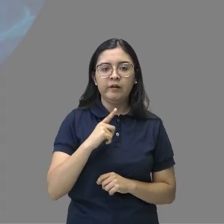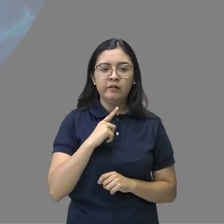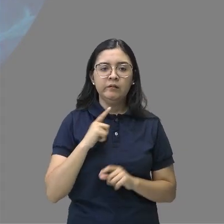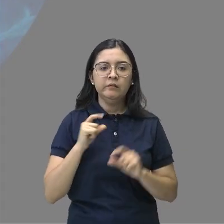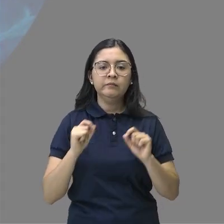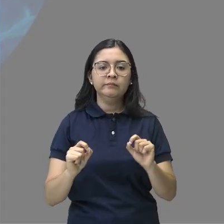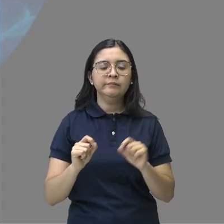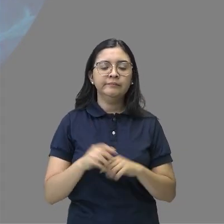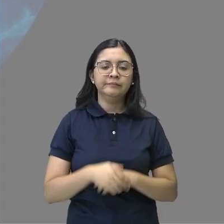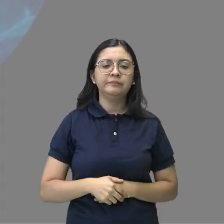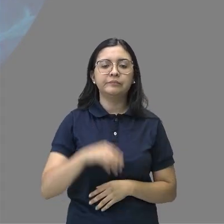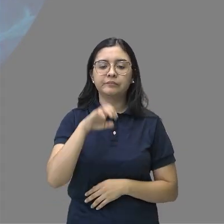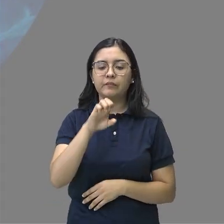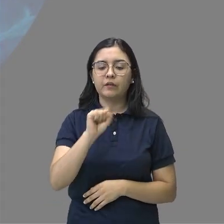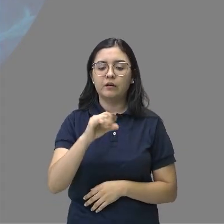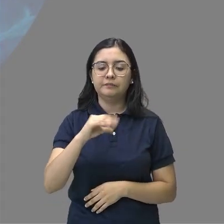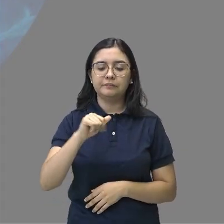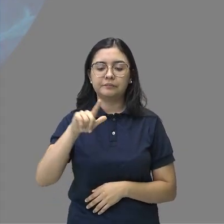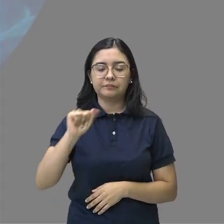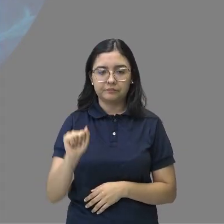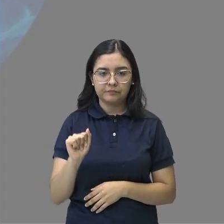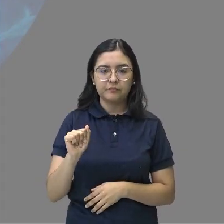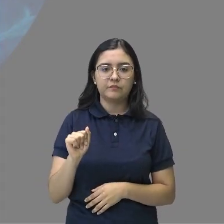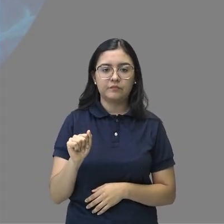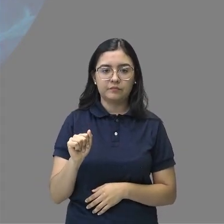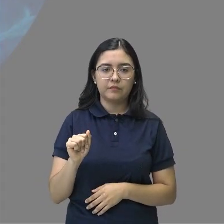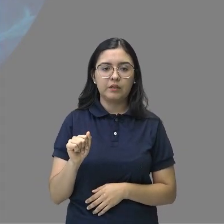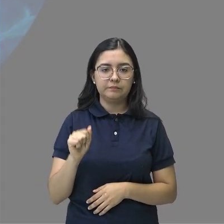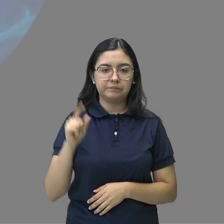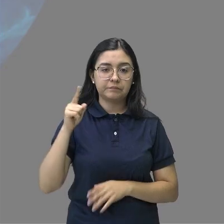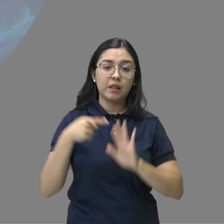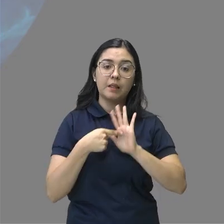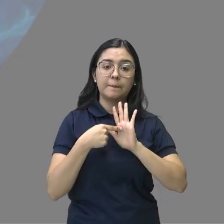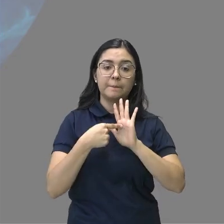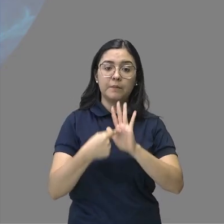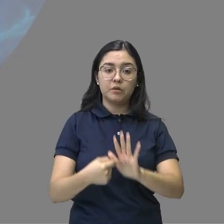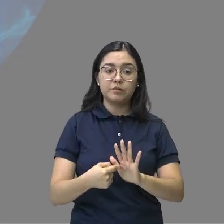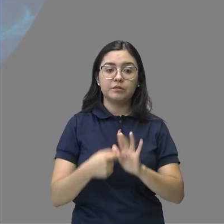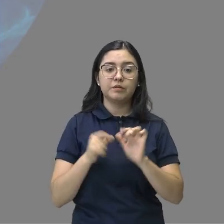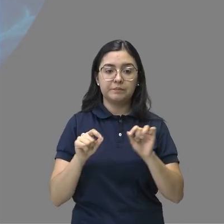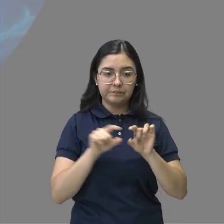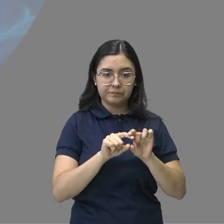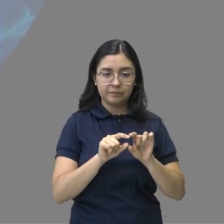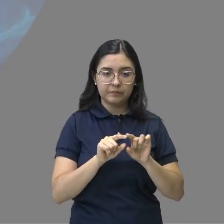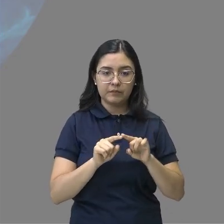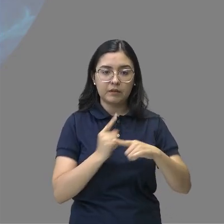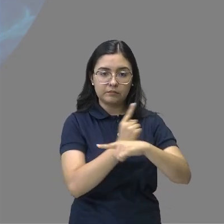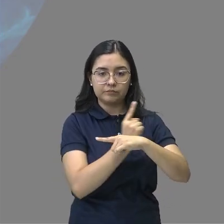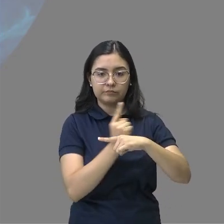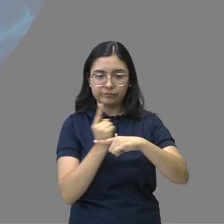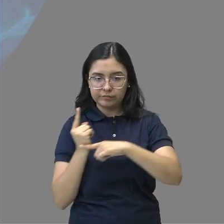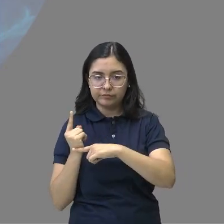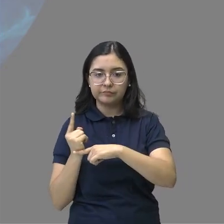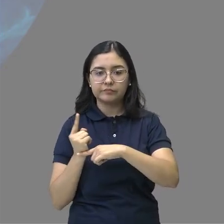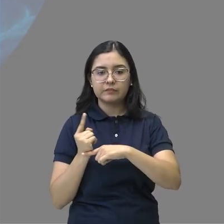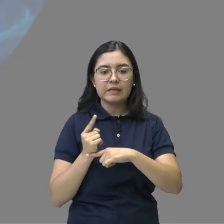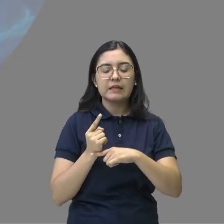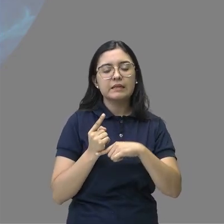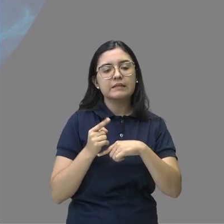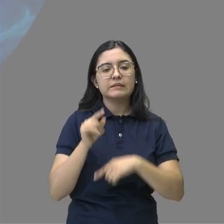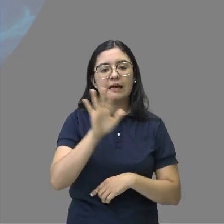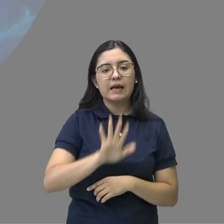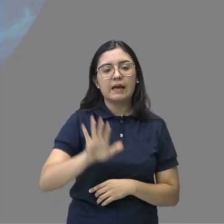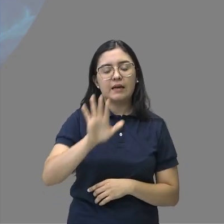escala, certo? Essa escala aí, ela mostra aqui para a gente, né, que essas áreas onde tem uma